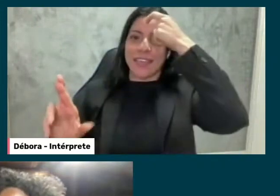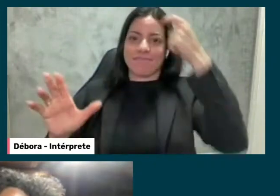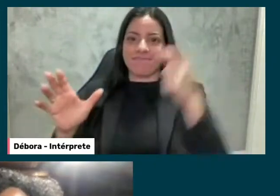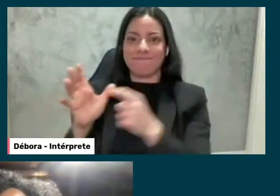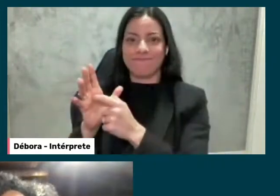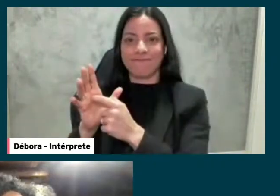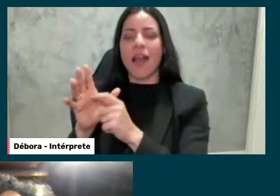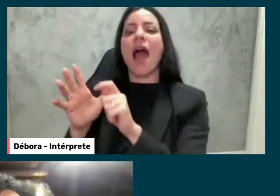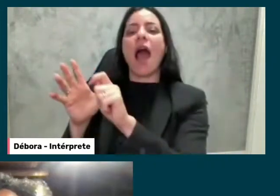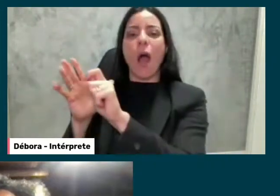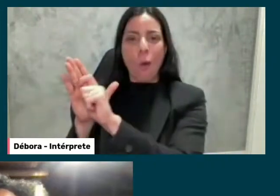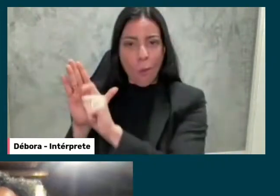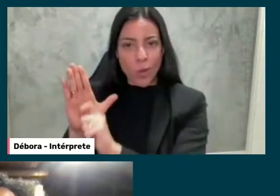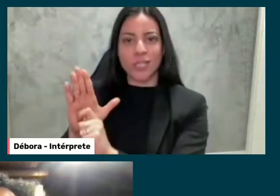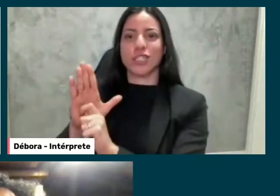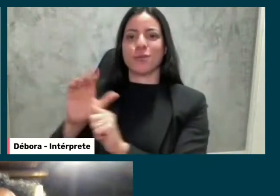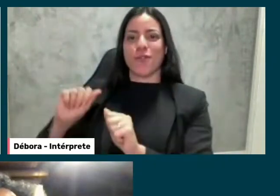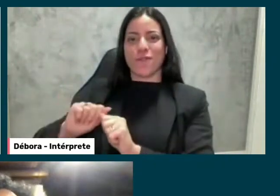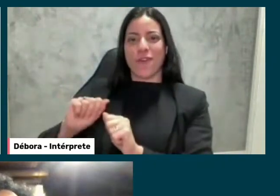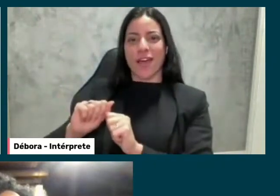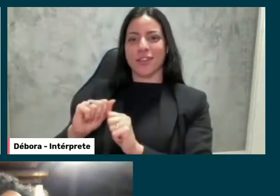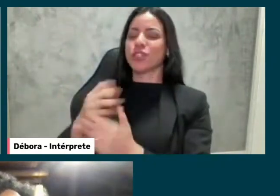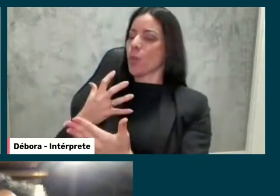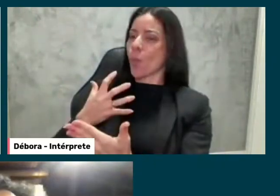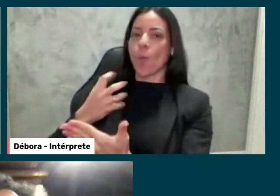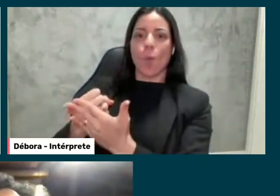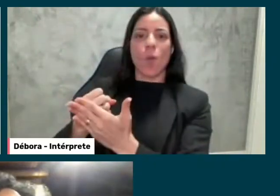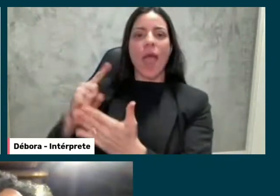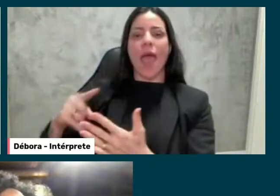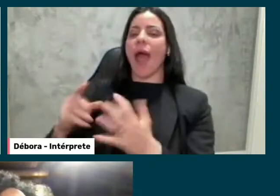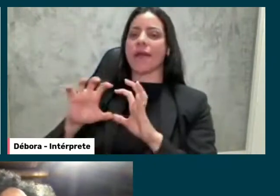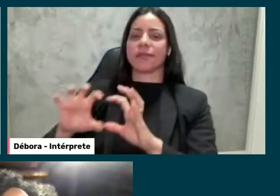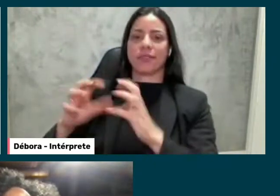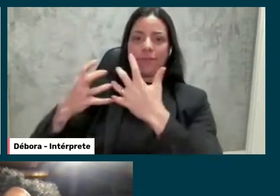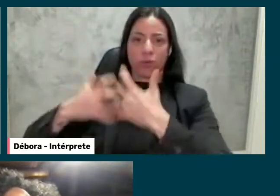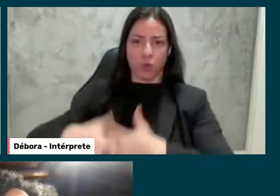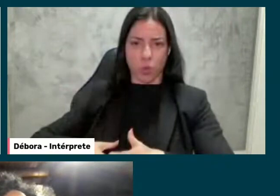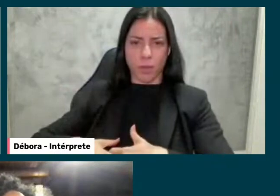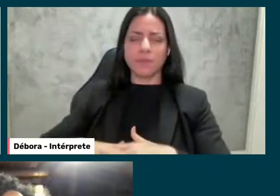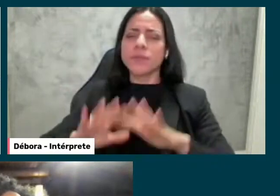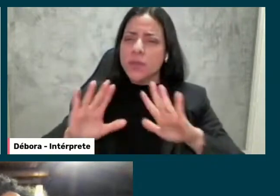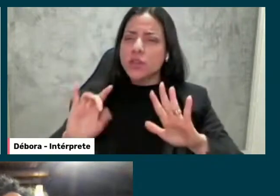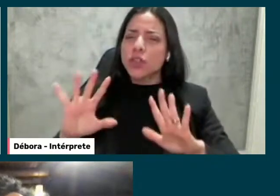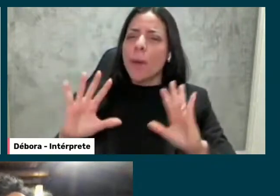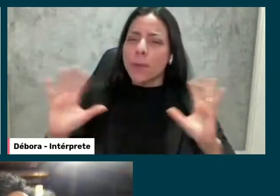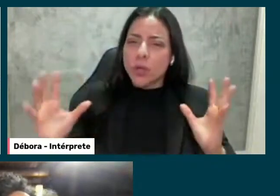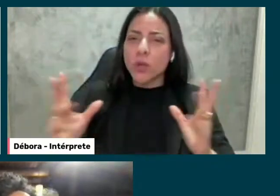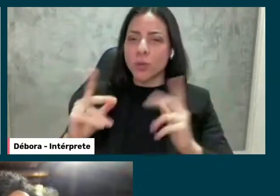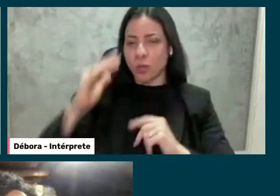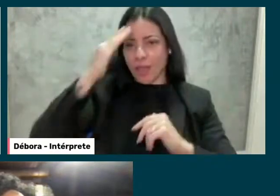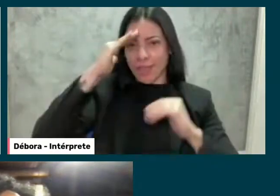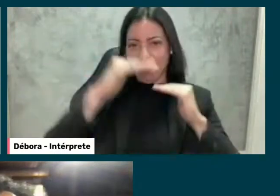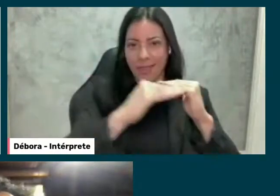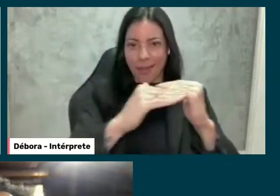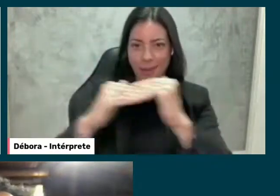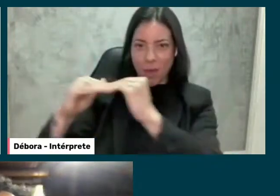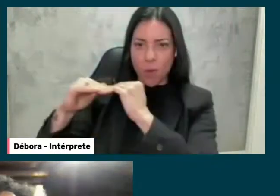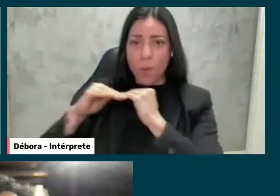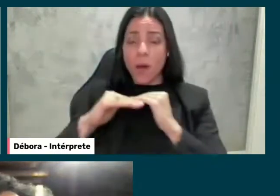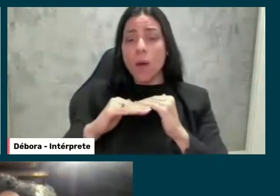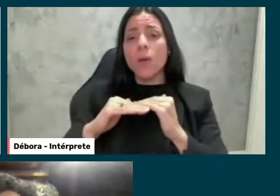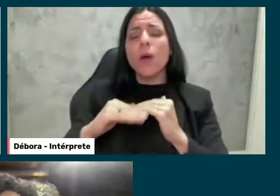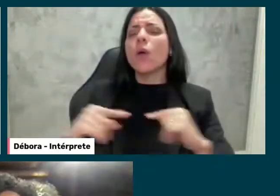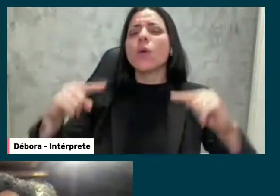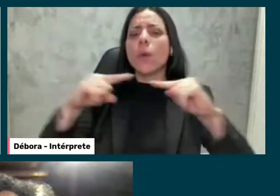inteligência artificial usam e é assim que eles funcionam. Para colocar todo mundo na mesma página, quando a gente fala de inteligência